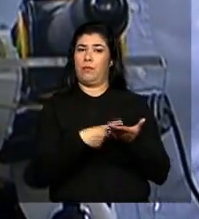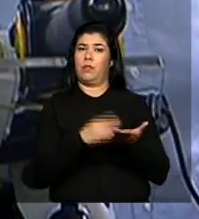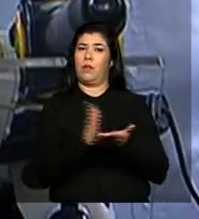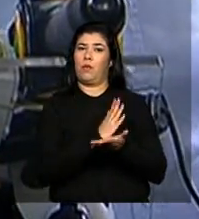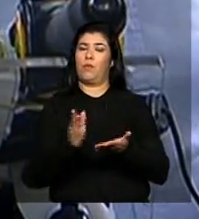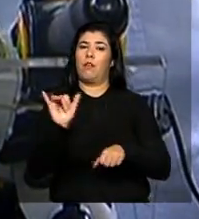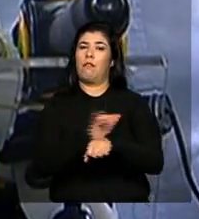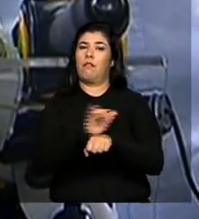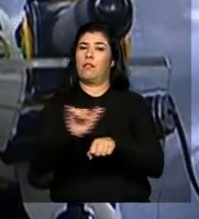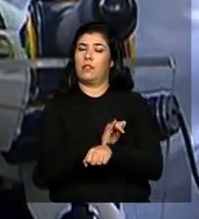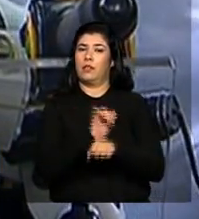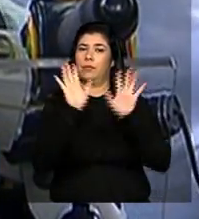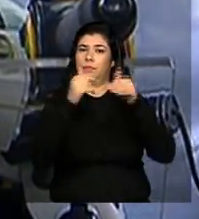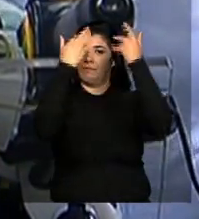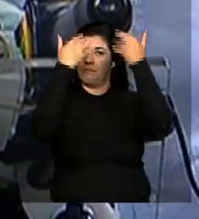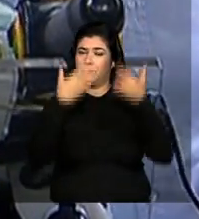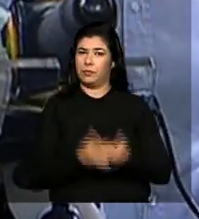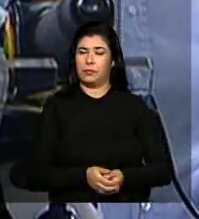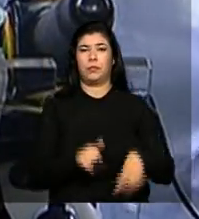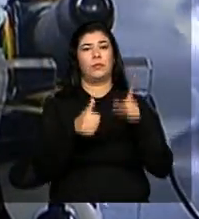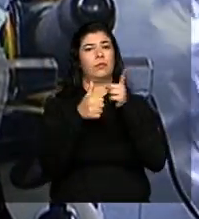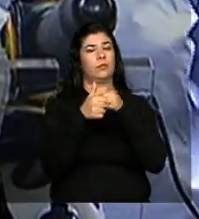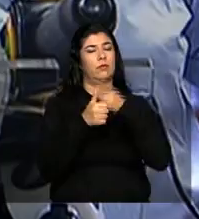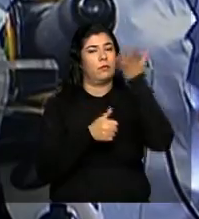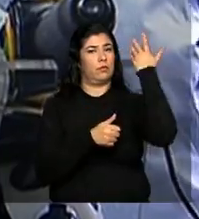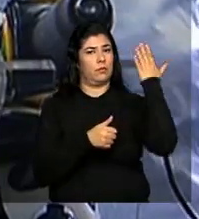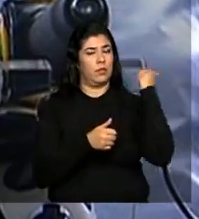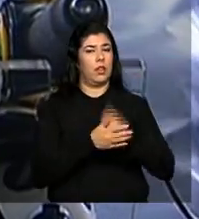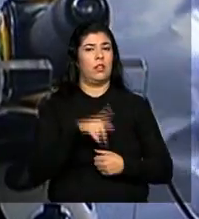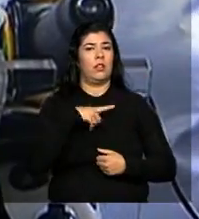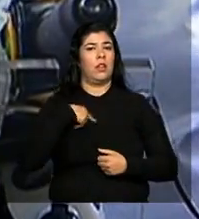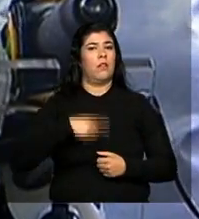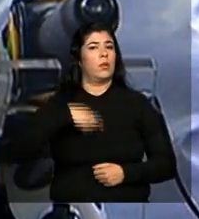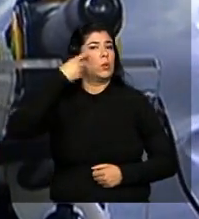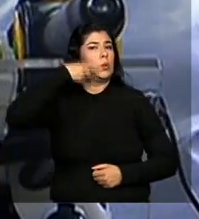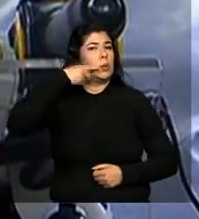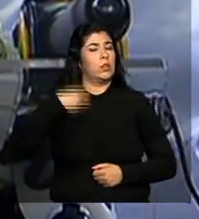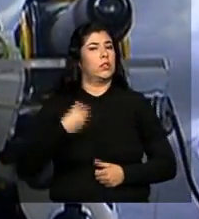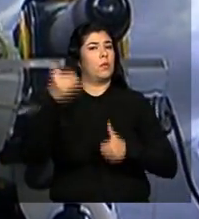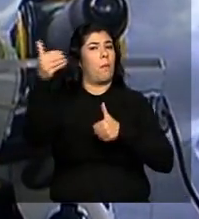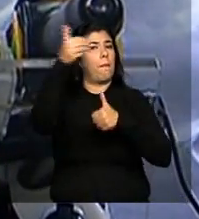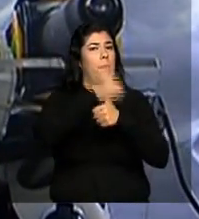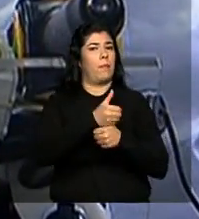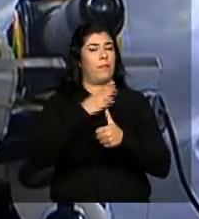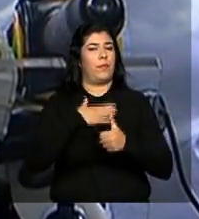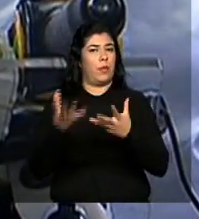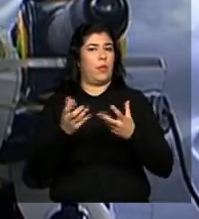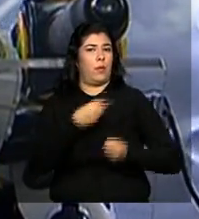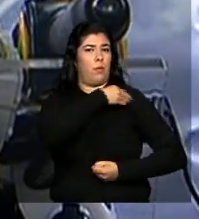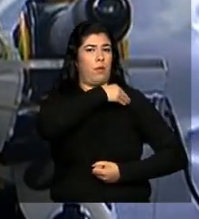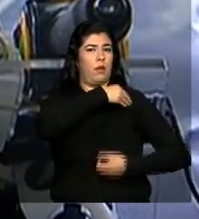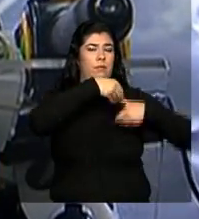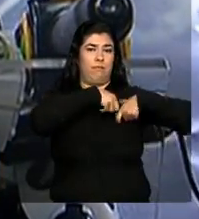estratégicas. Eu vou dizer para vocês. Uma, no meu discurso de posse, no segundo mandato, eu disse que o Brasil